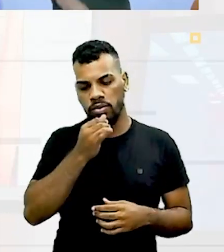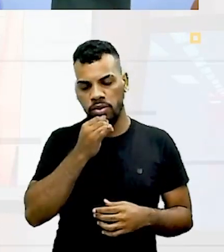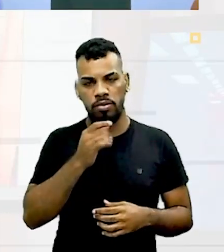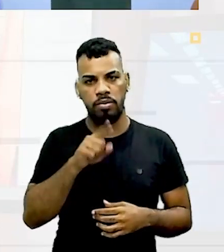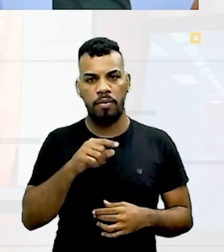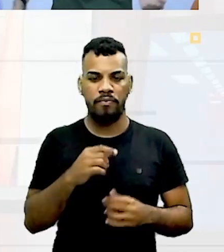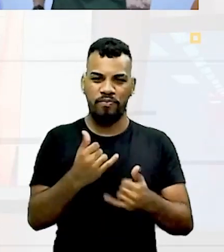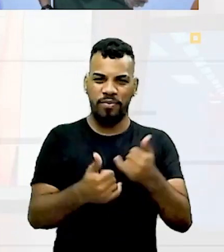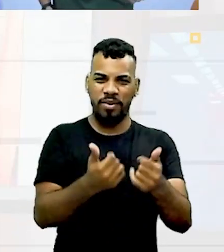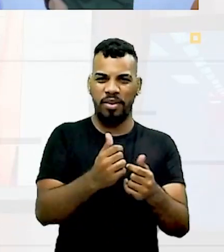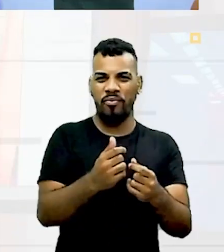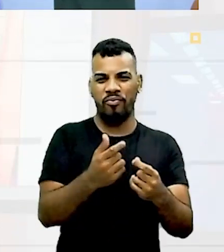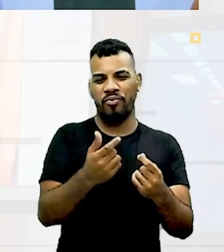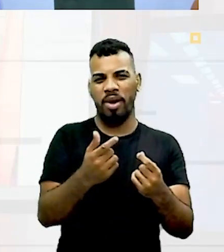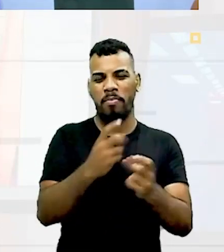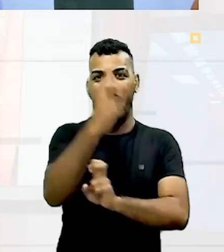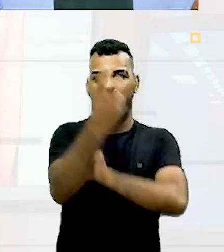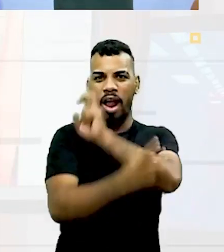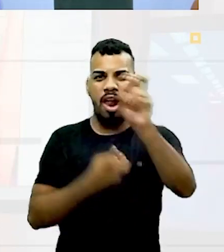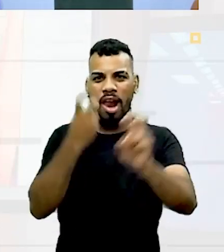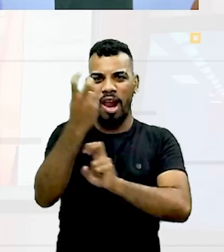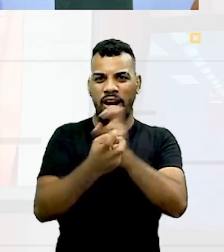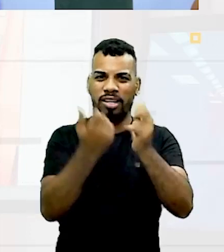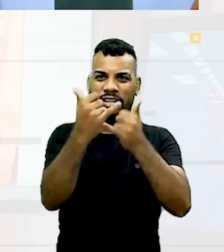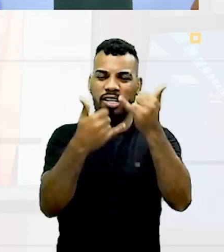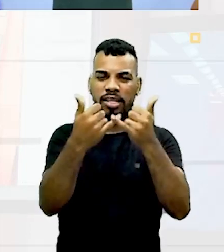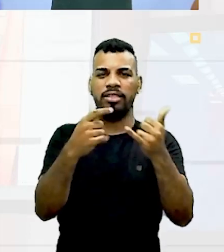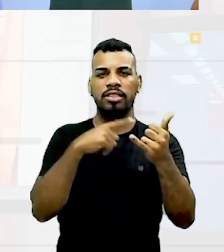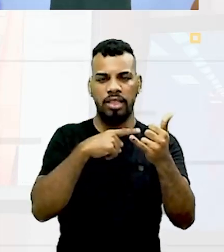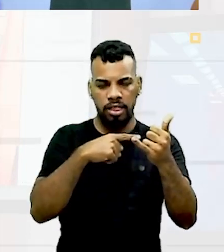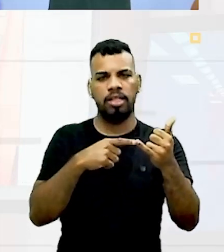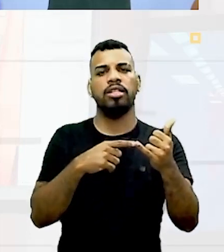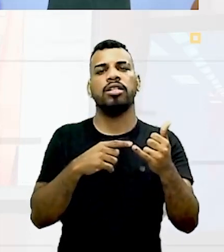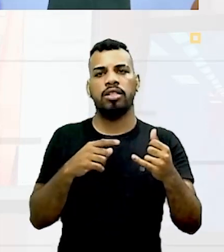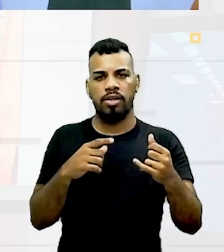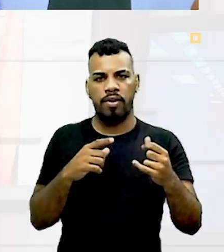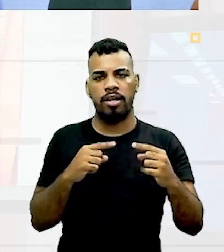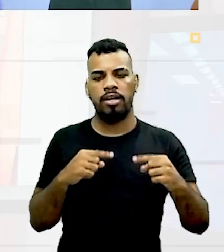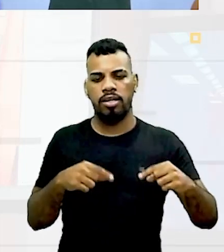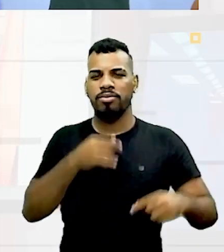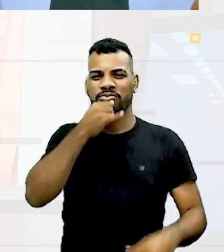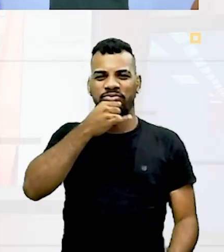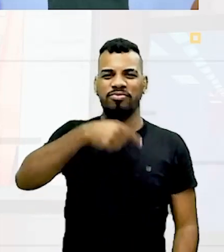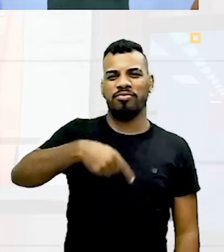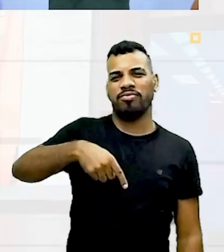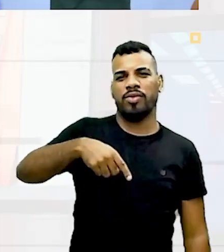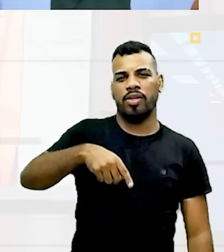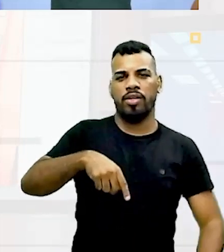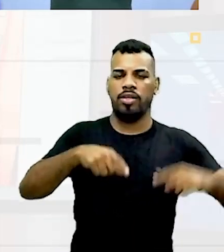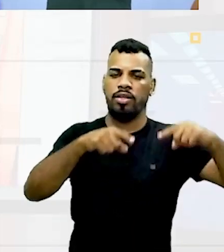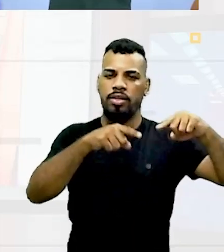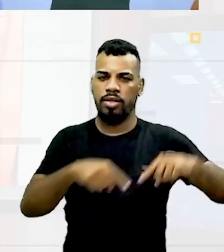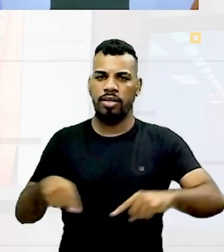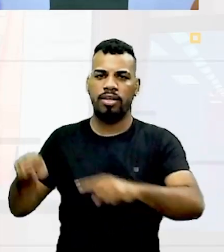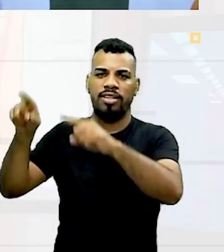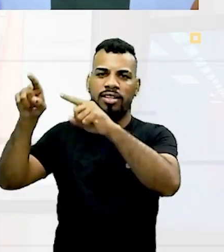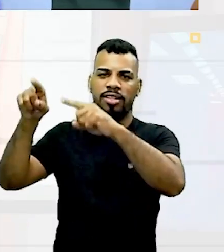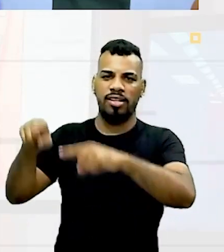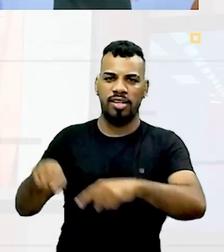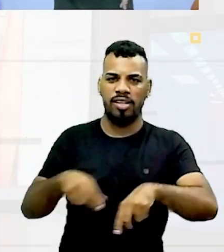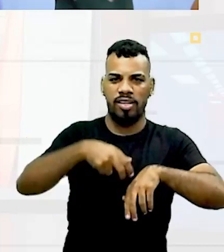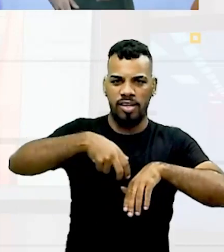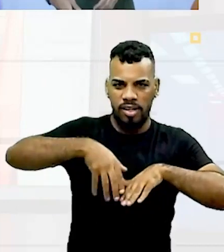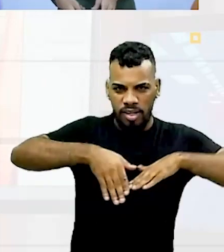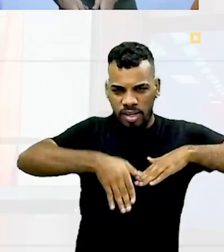sei lá, brinquedos no parque de diversão. Ele vai ter essa ideia de ganhar velocidade, depois ele vai ter uma constante e depois